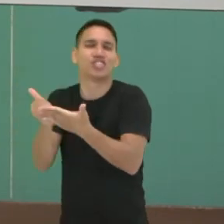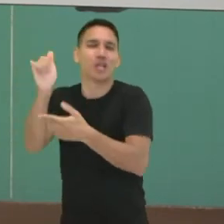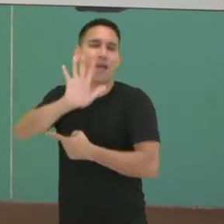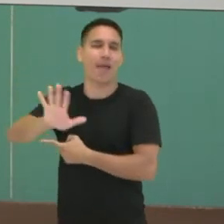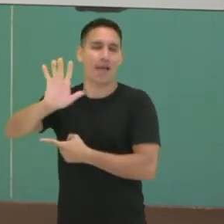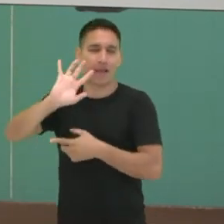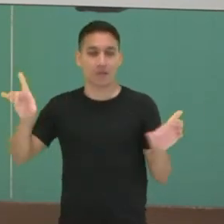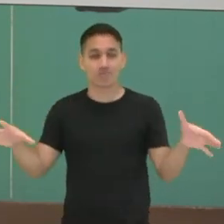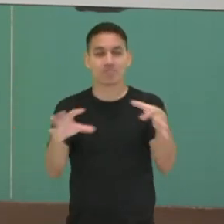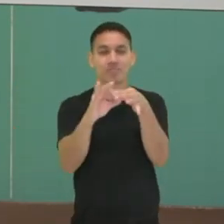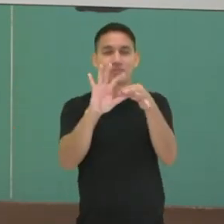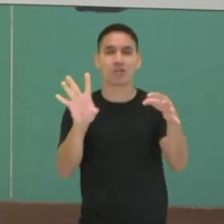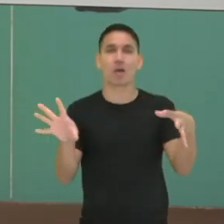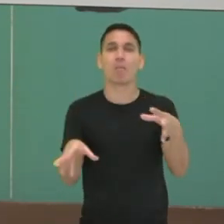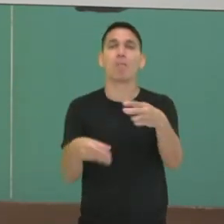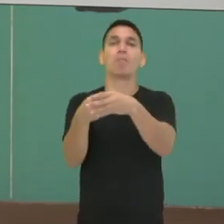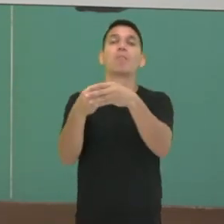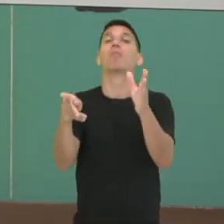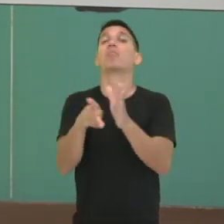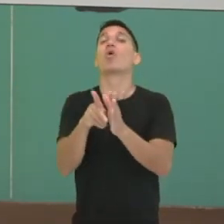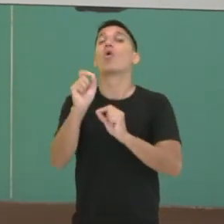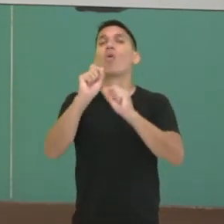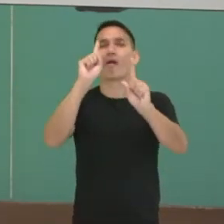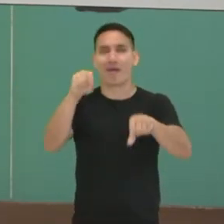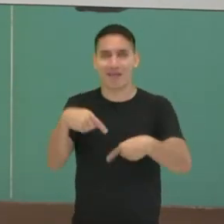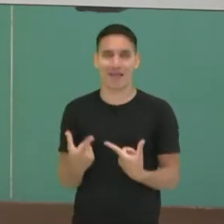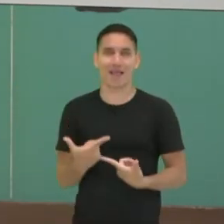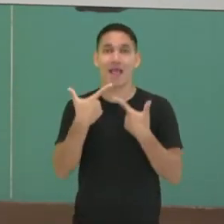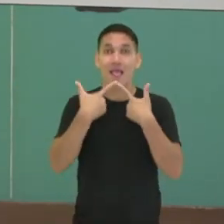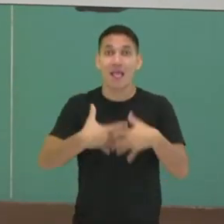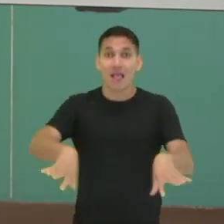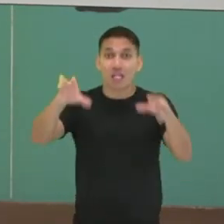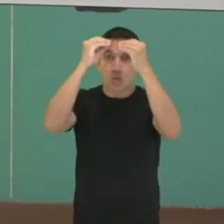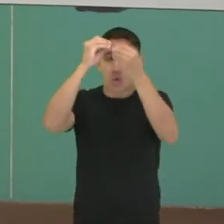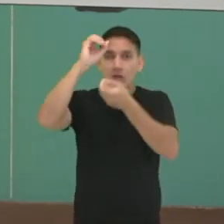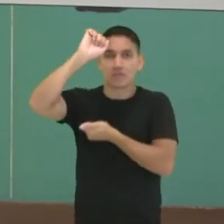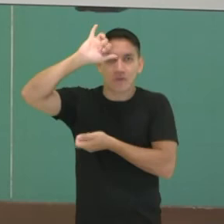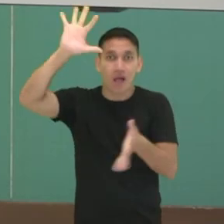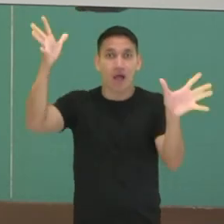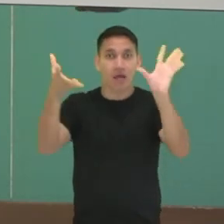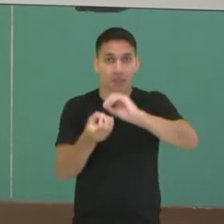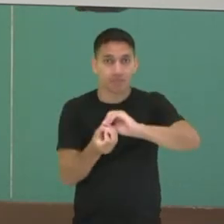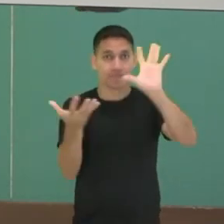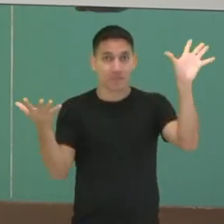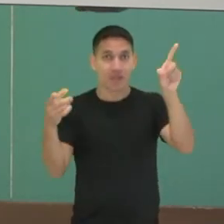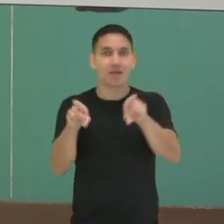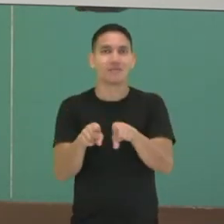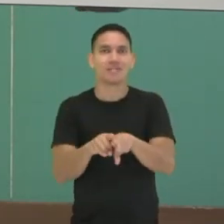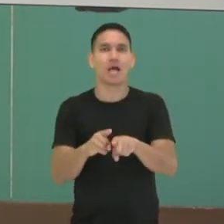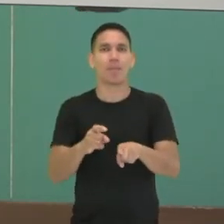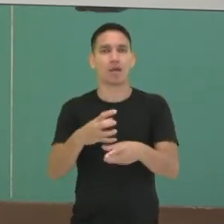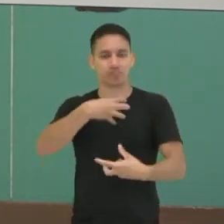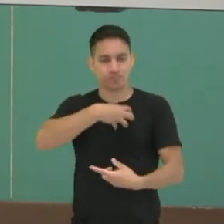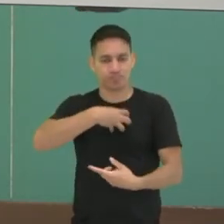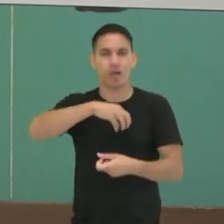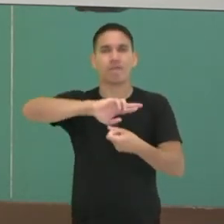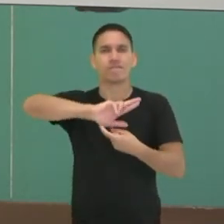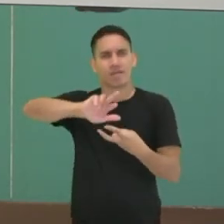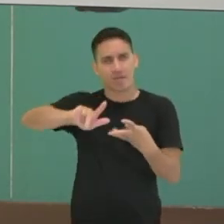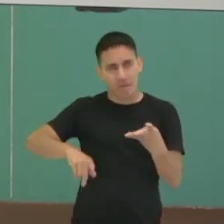ilustrações, compondo o que nós chamamos de linguagem multissemiótica, multimodal ou híbrida, né? Porque